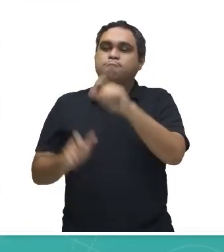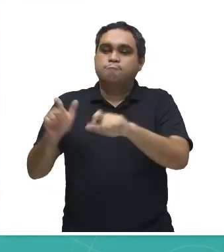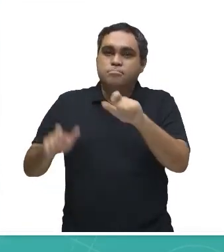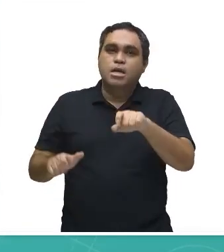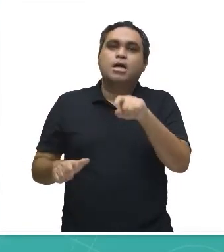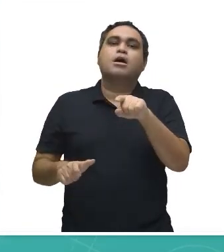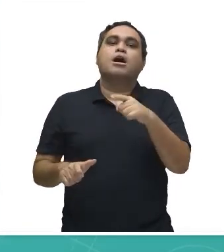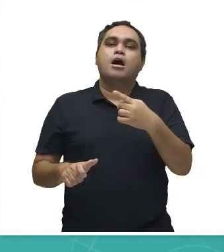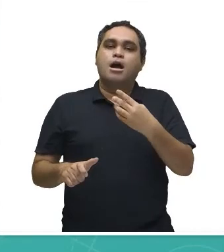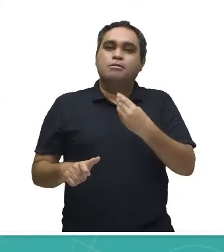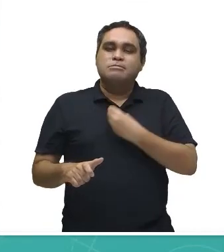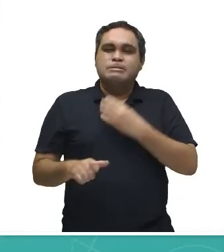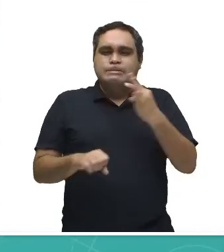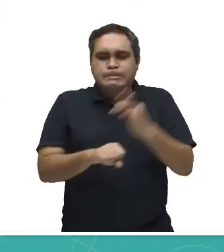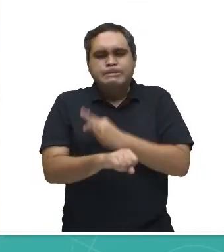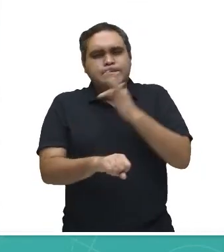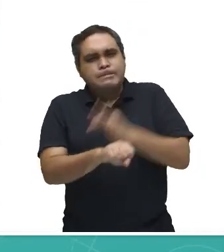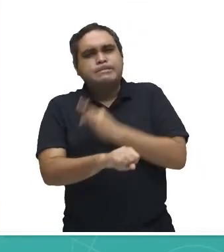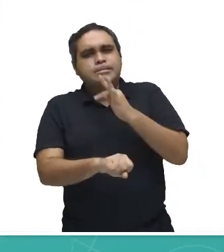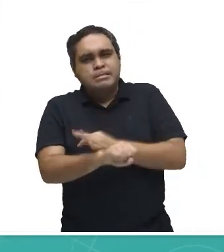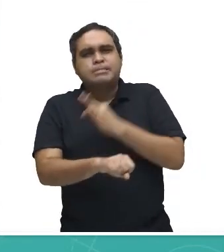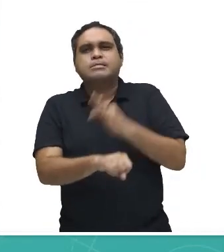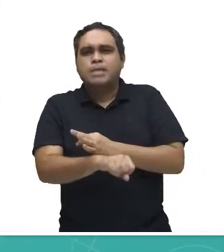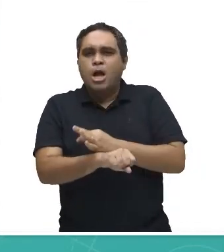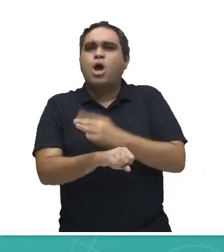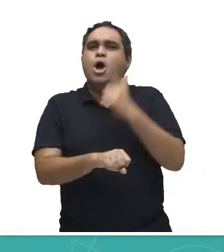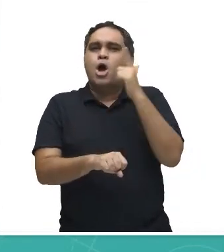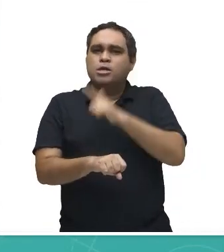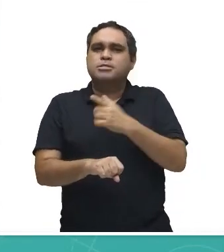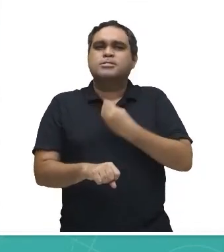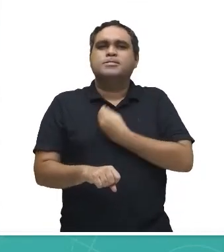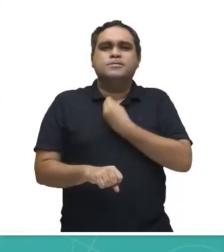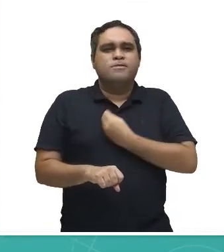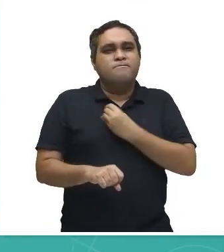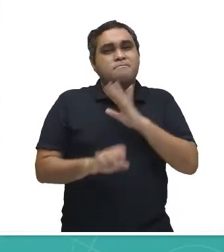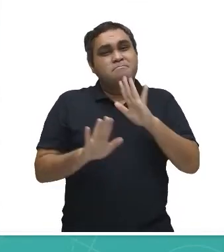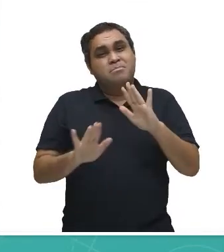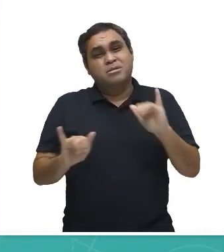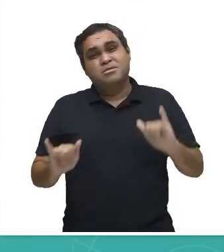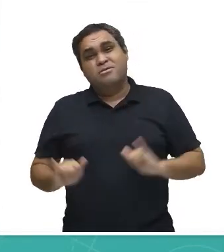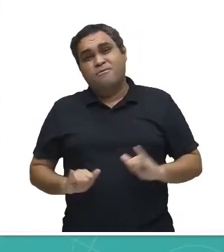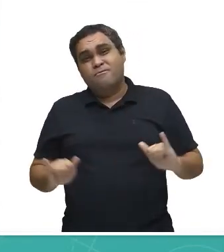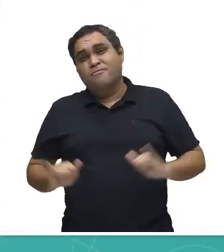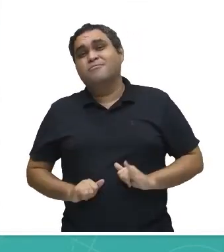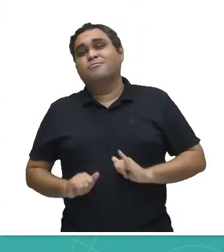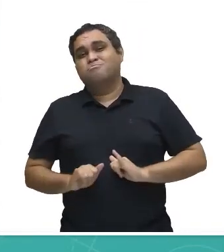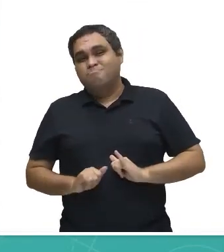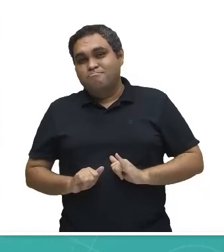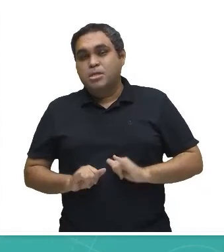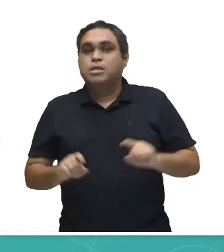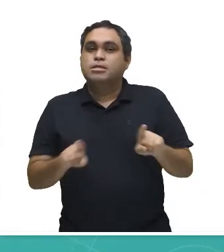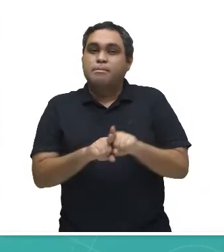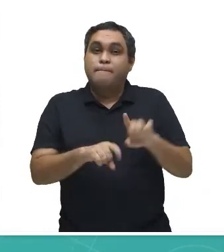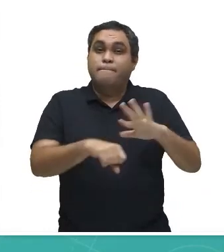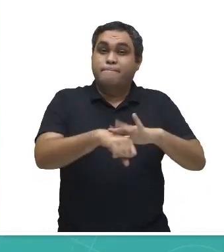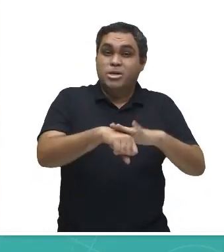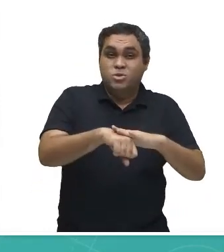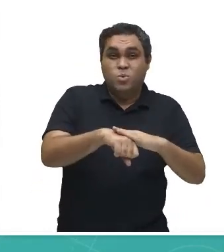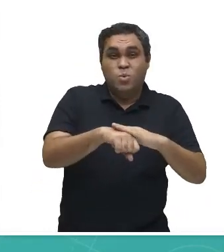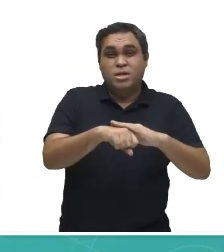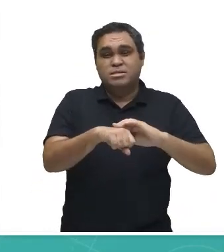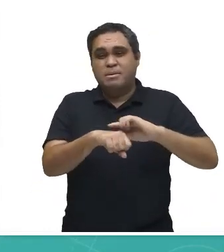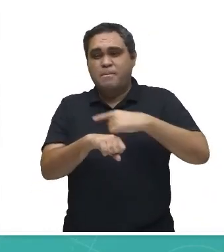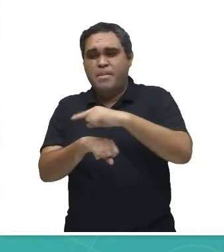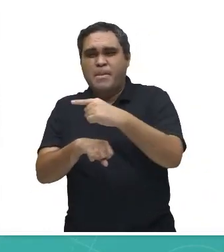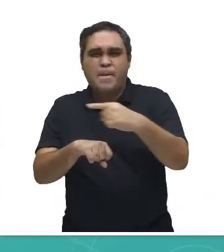isso. Tá bom? Então, por exemplo, as doenças ali rapidamente se proliferavam também. Porque se um adoecia nessas